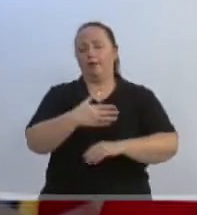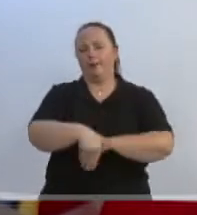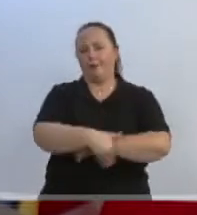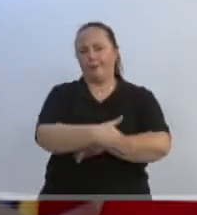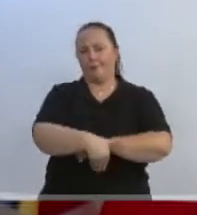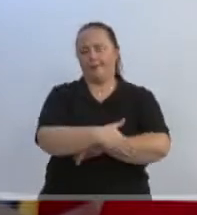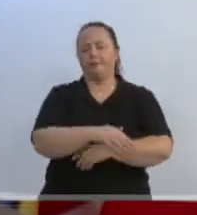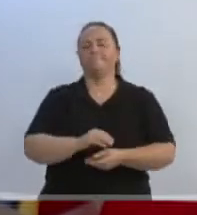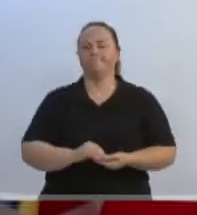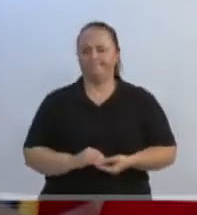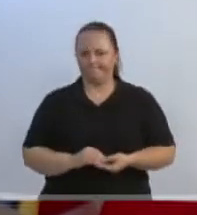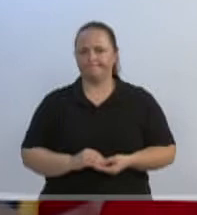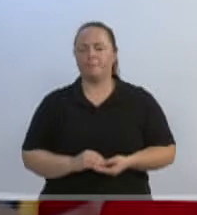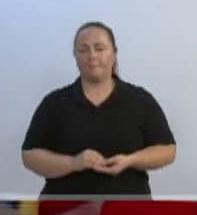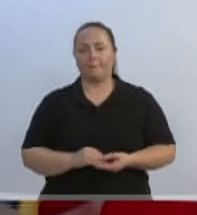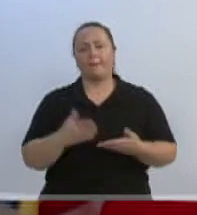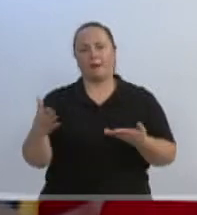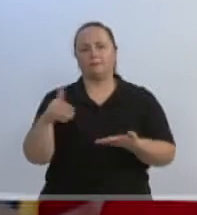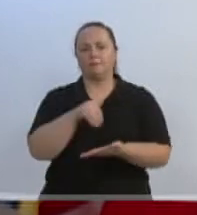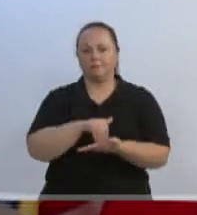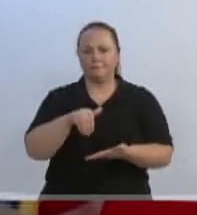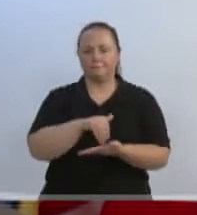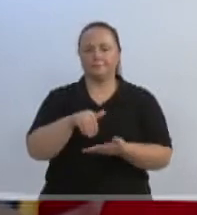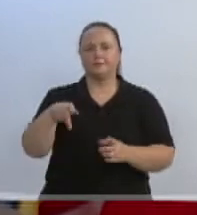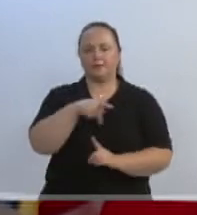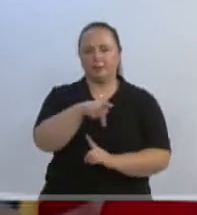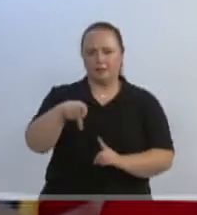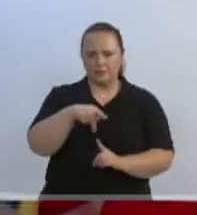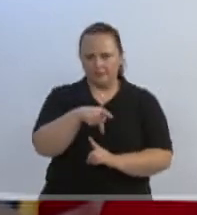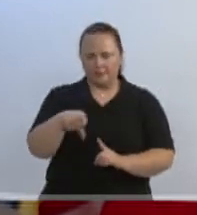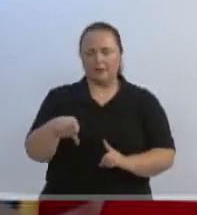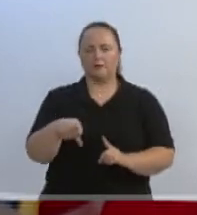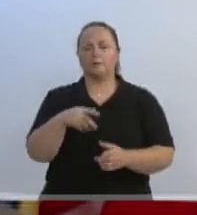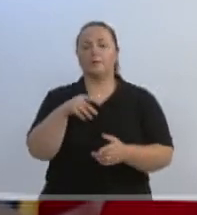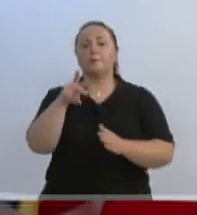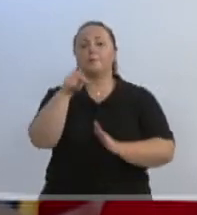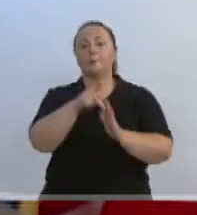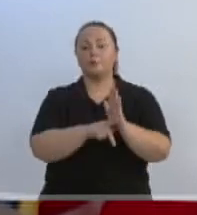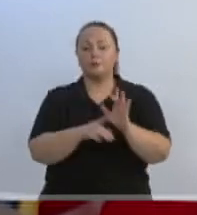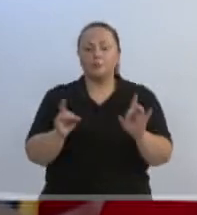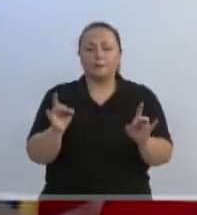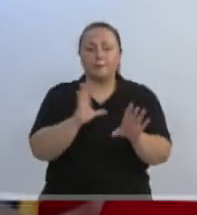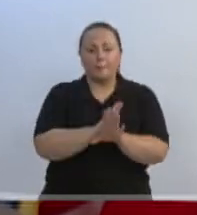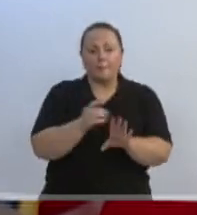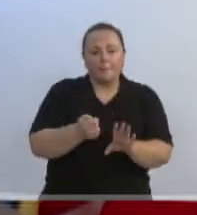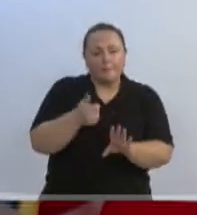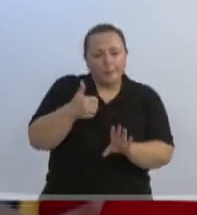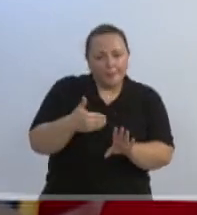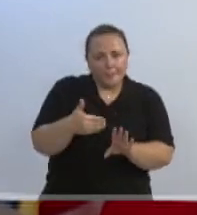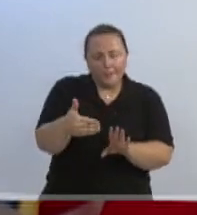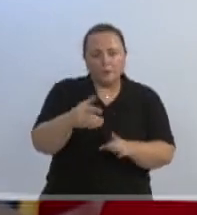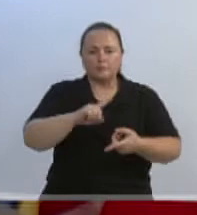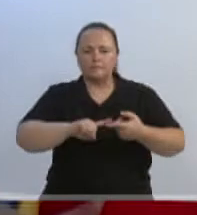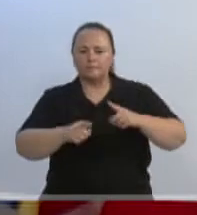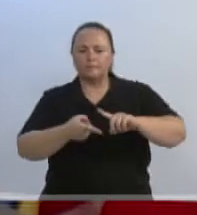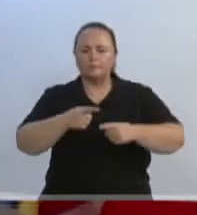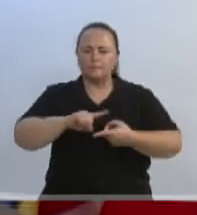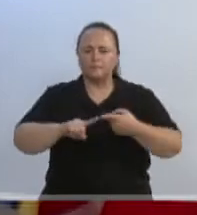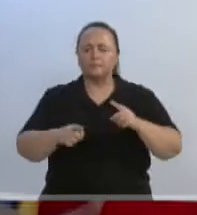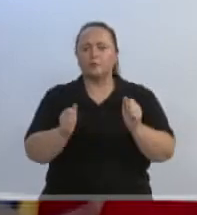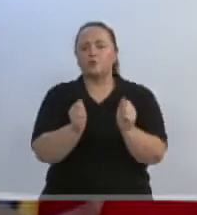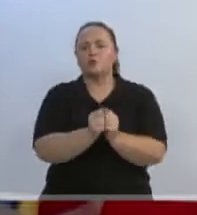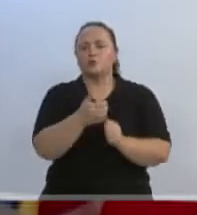levamos lá a secretaria de planejamento o projeto já está sendo finalizado nós estamos agora articulando com o governo municipal